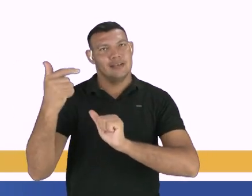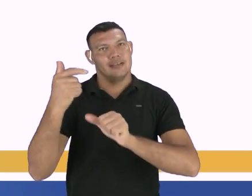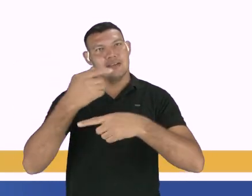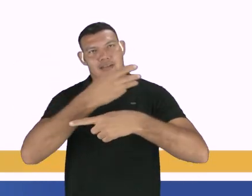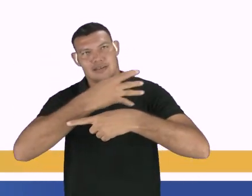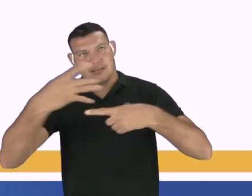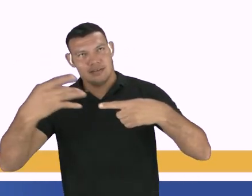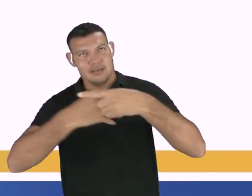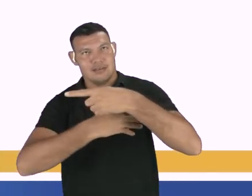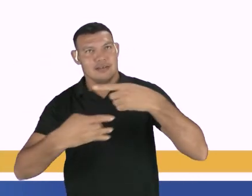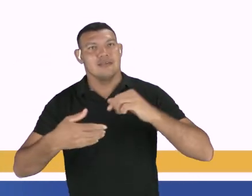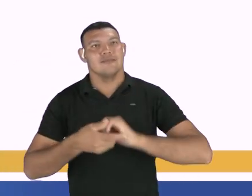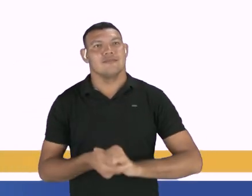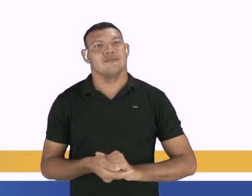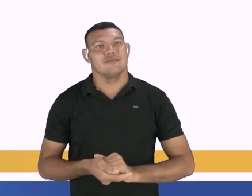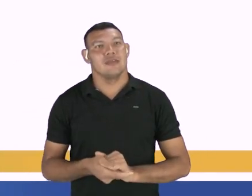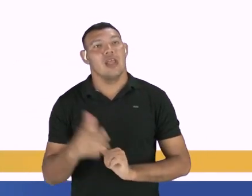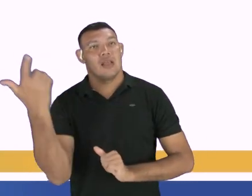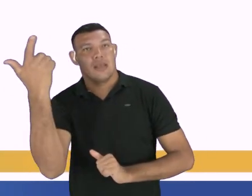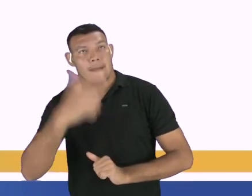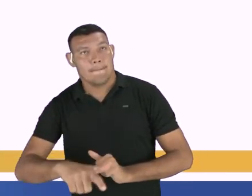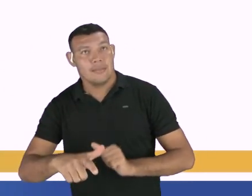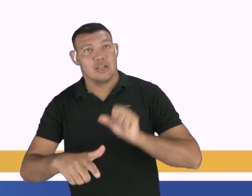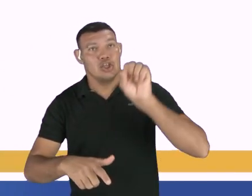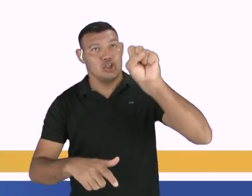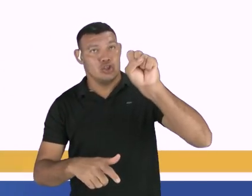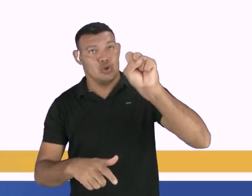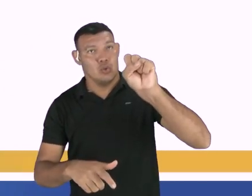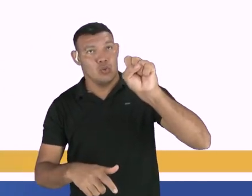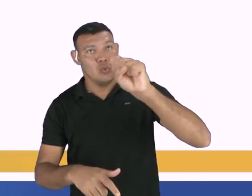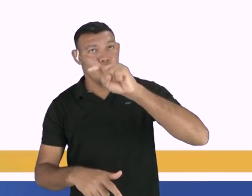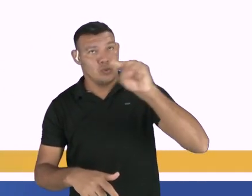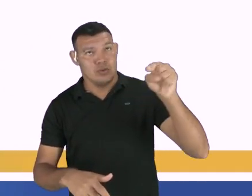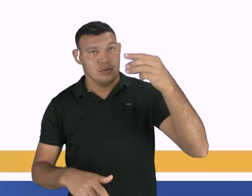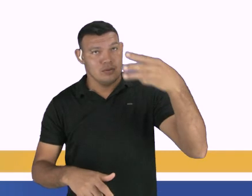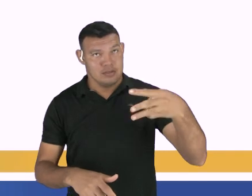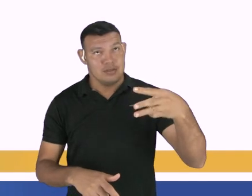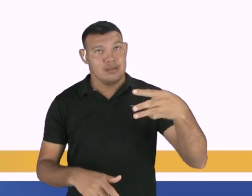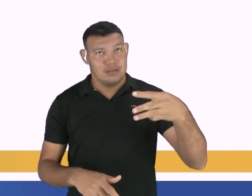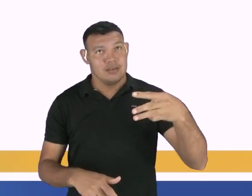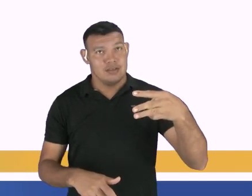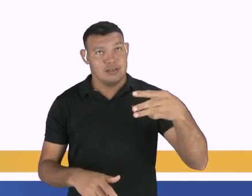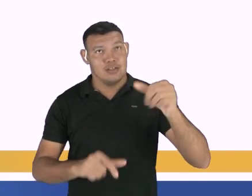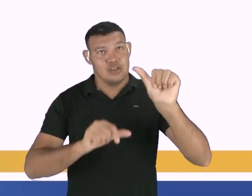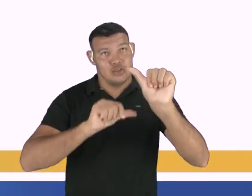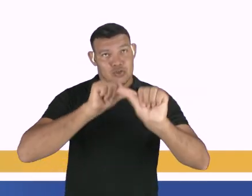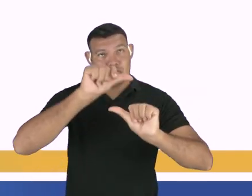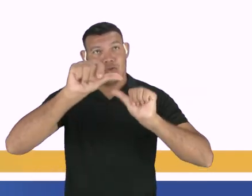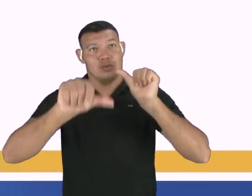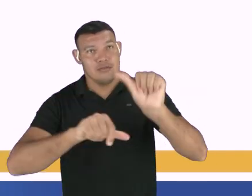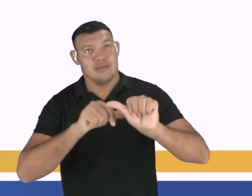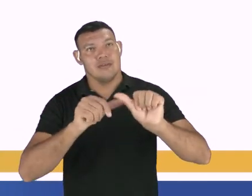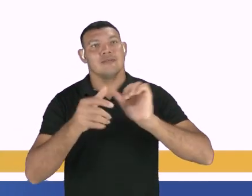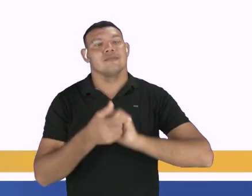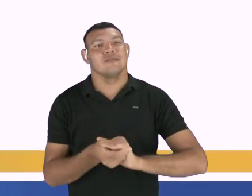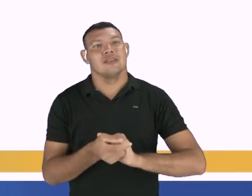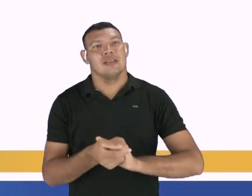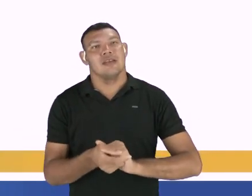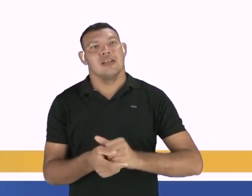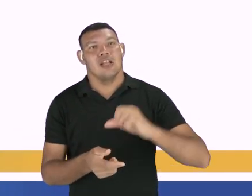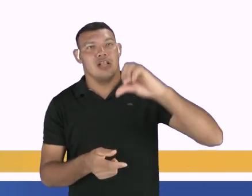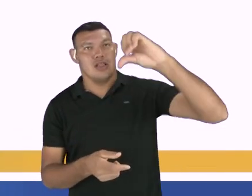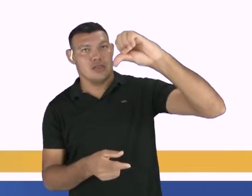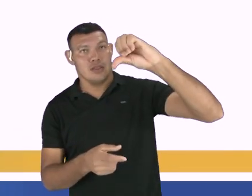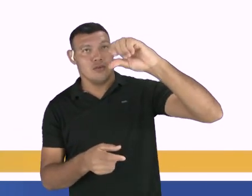de 5/9, 9/5, ok? Então, aí o que eu vou fazer? Feita a inversão, eu vou fazer